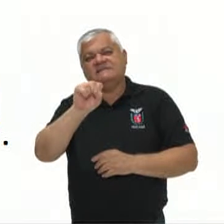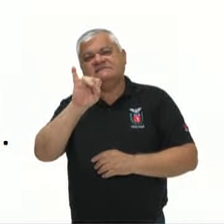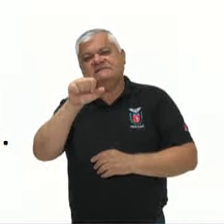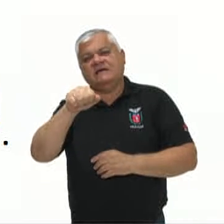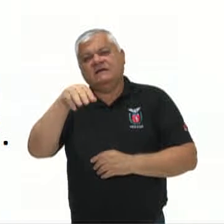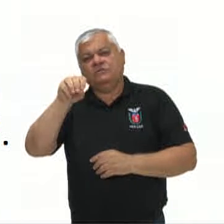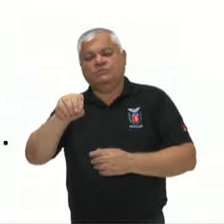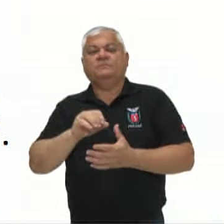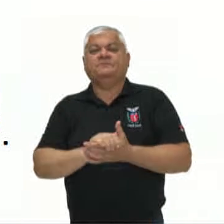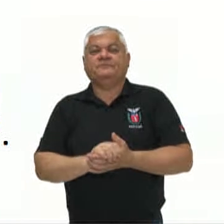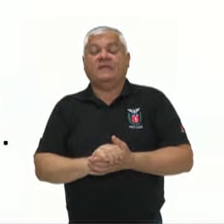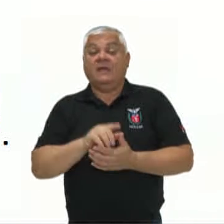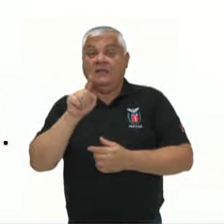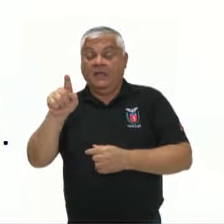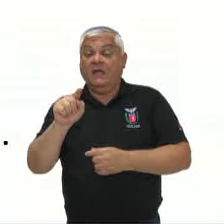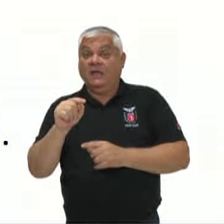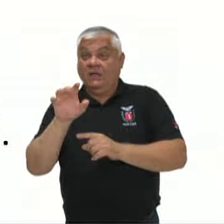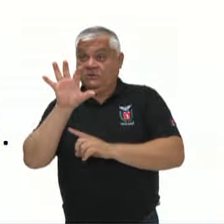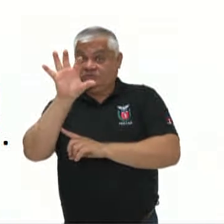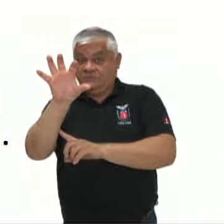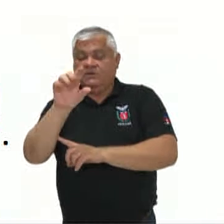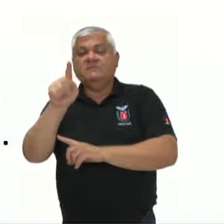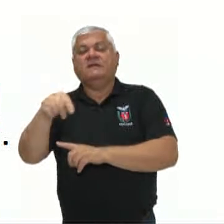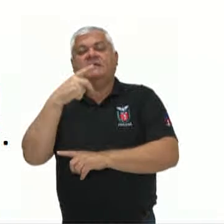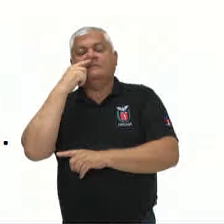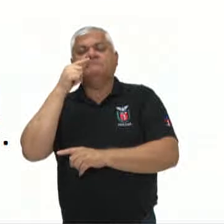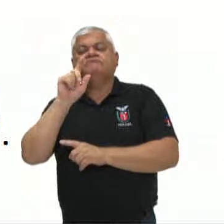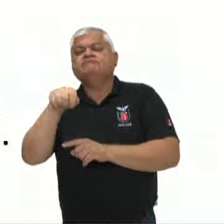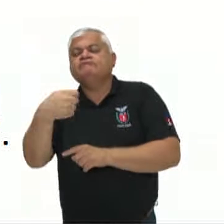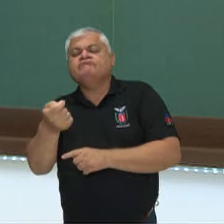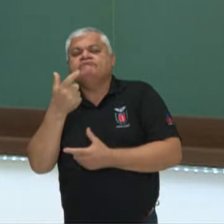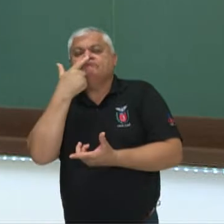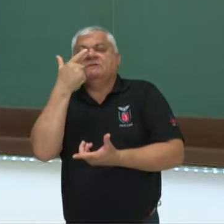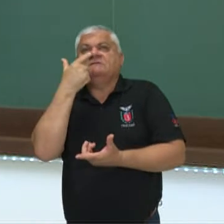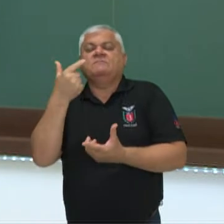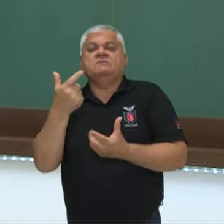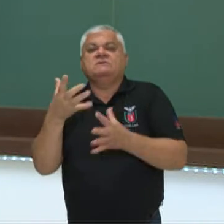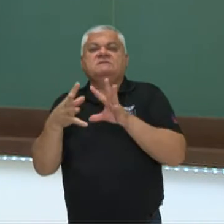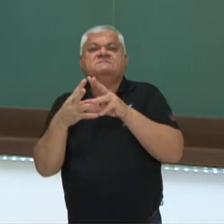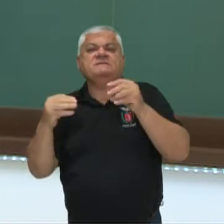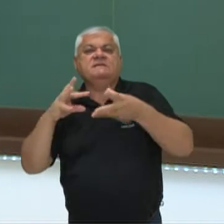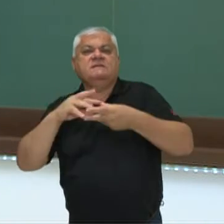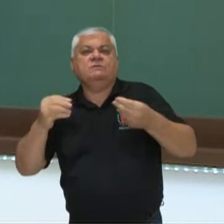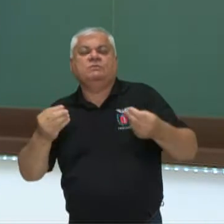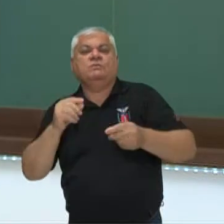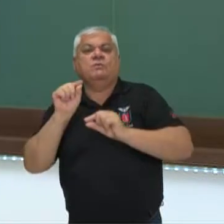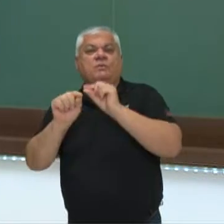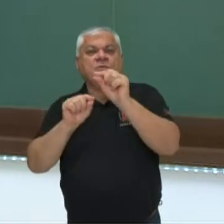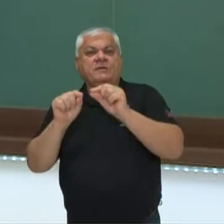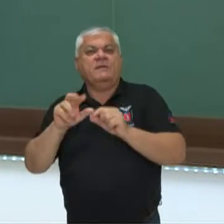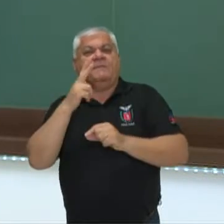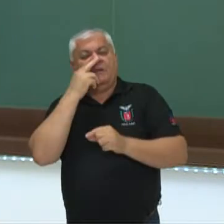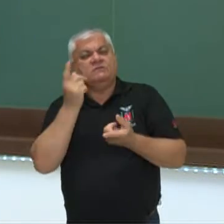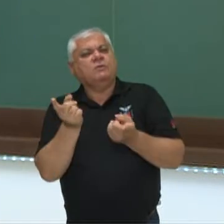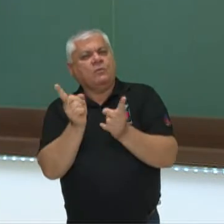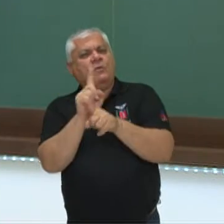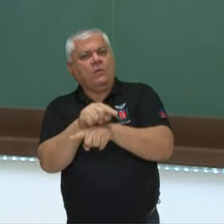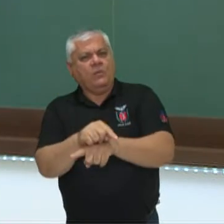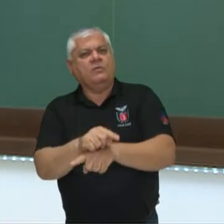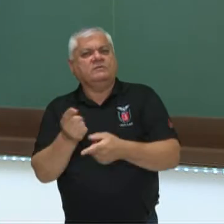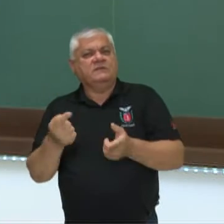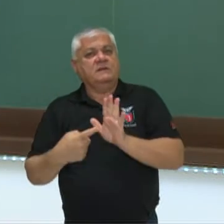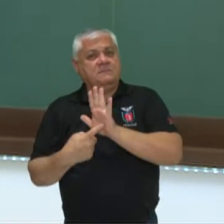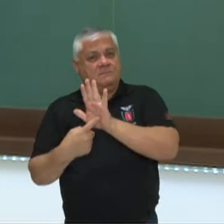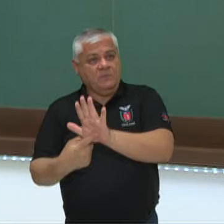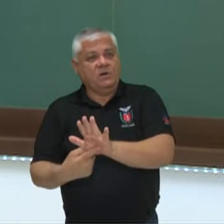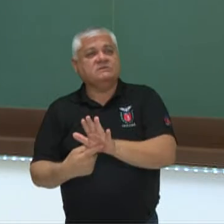a espiritualidade, né? Ainda que seja de forma, digamos assim, avessa, né? Aproveita a